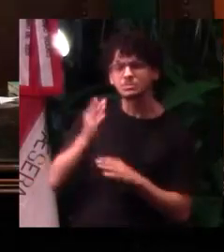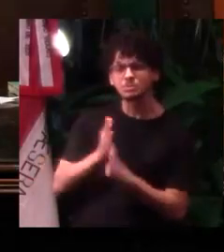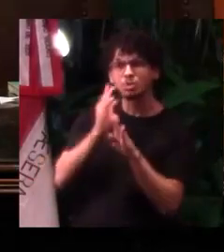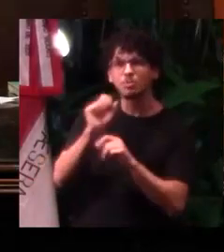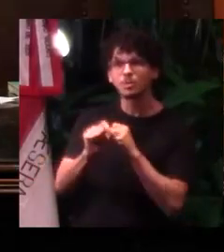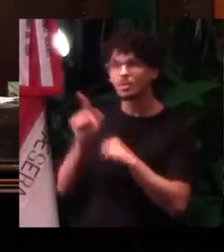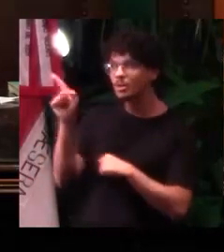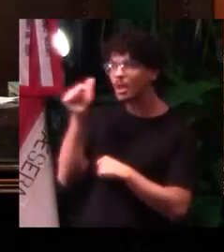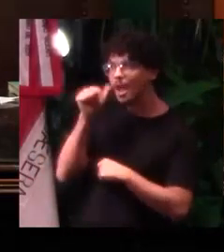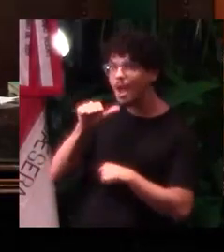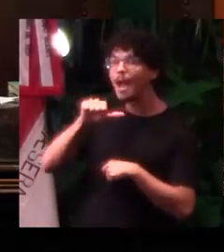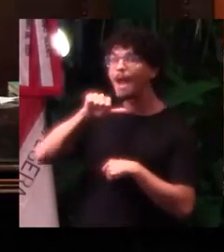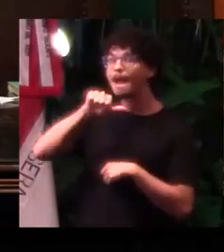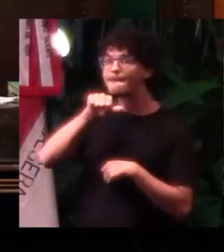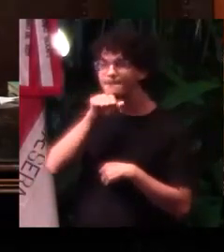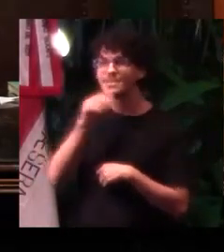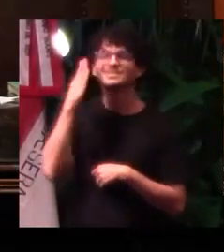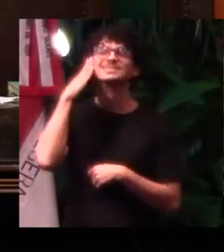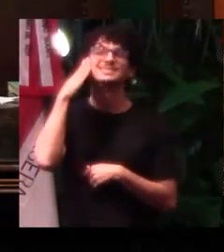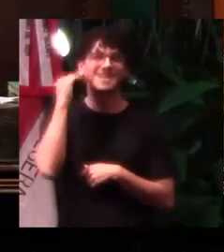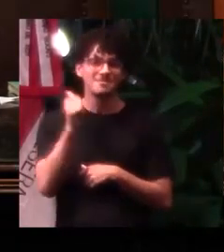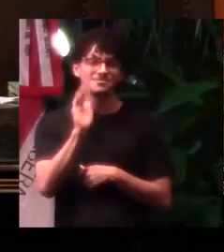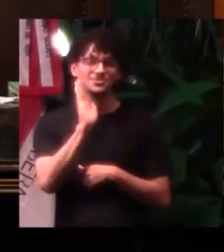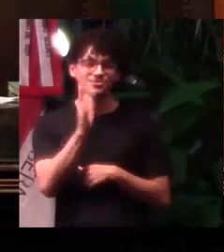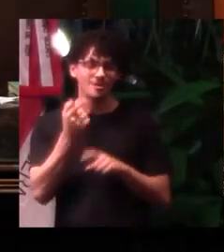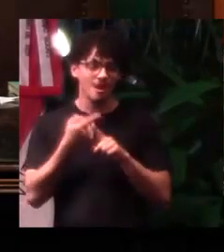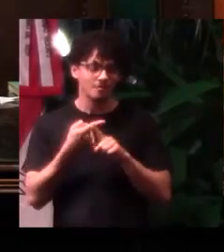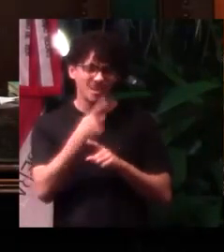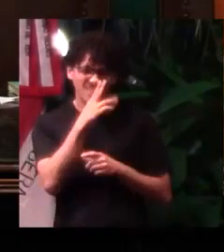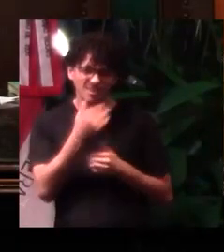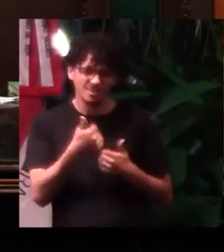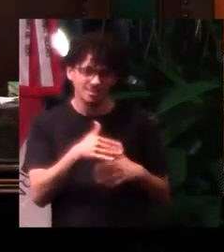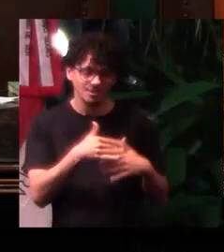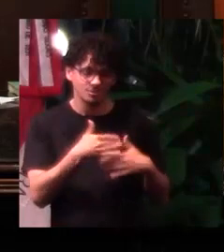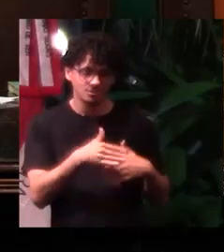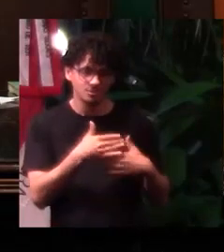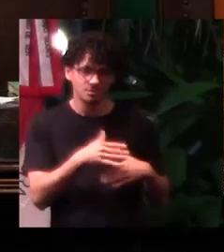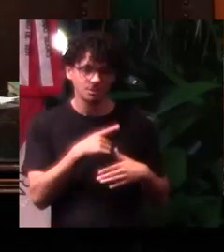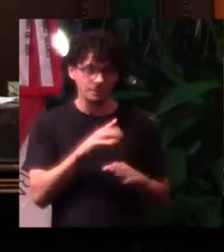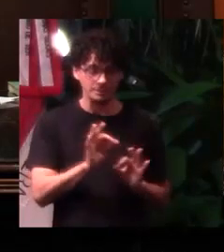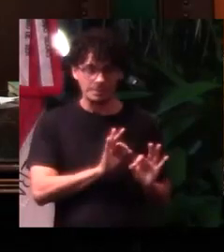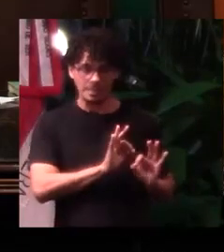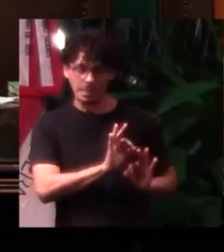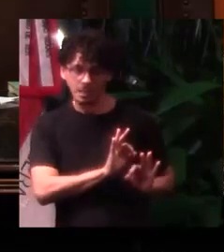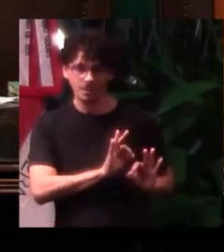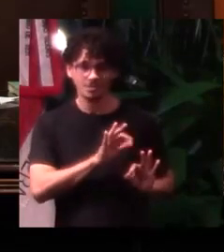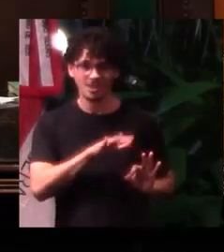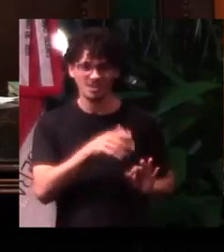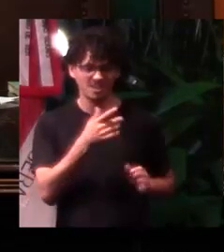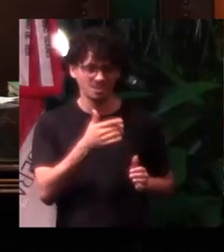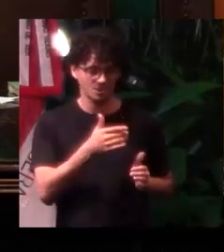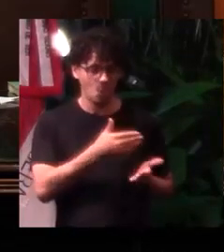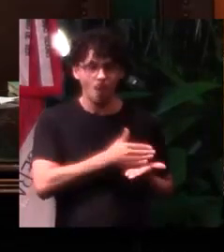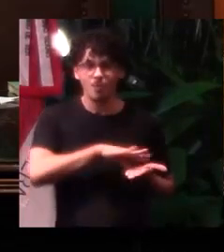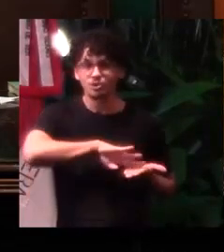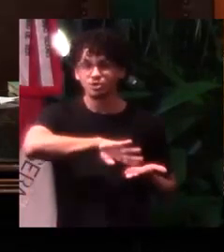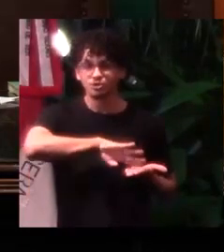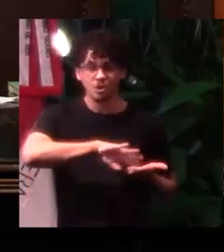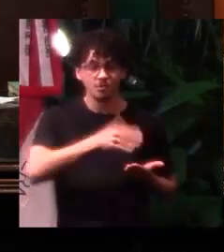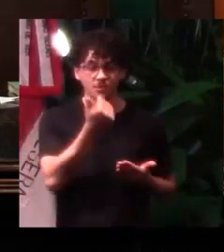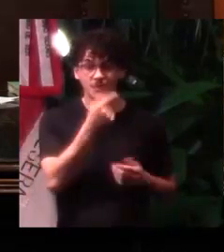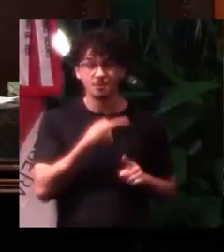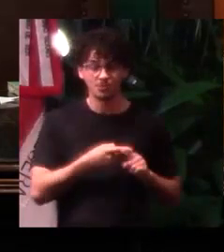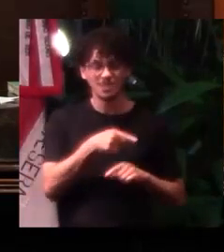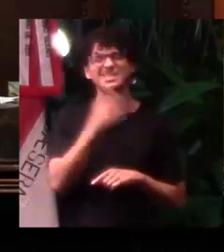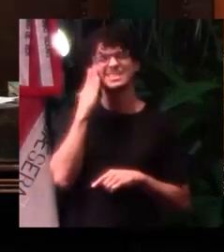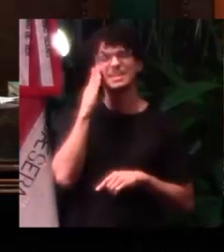a perceber que, no fundo, ela deixava já algumas porções de comida meio que prontas para que ele pudesse deixar